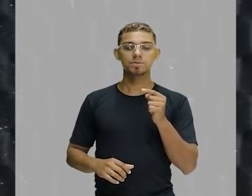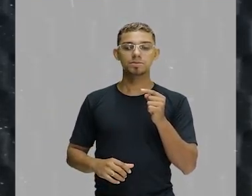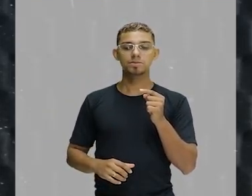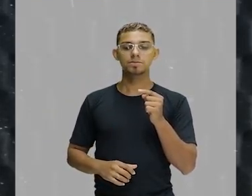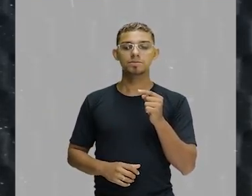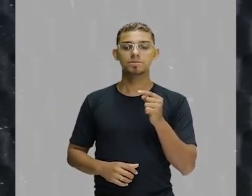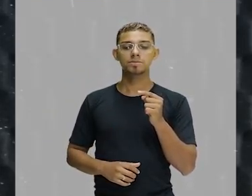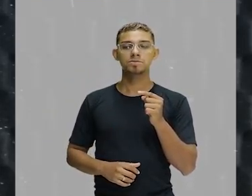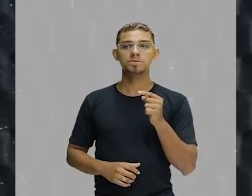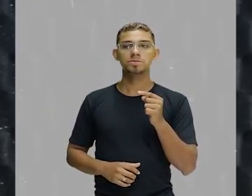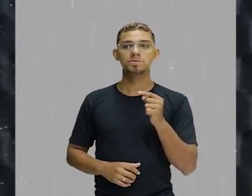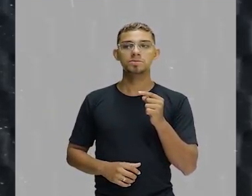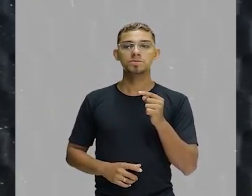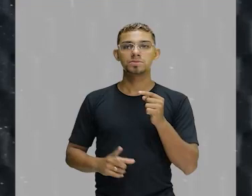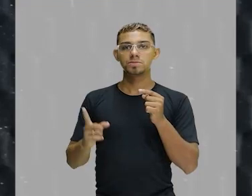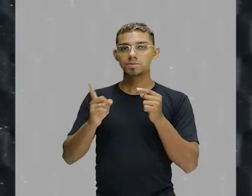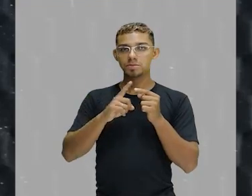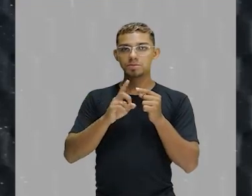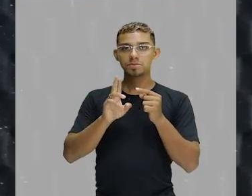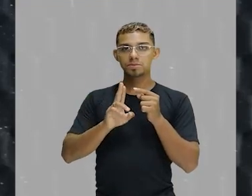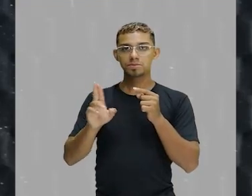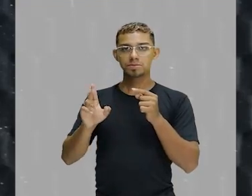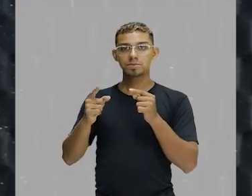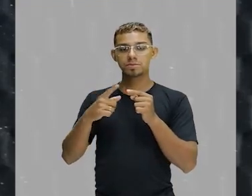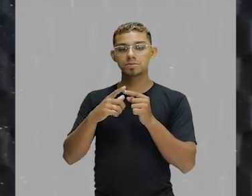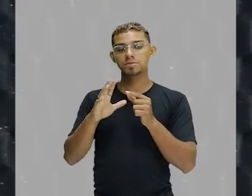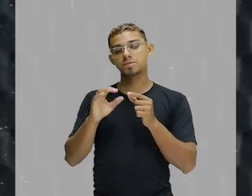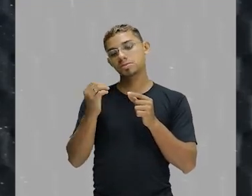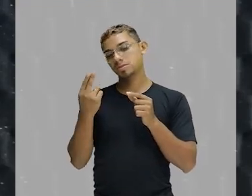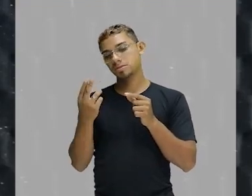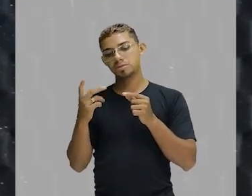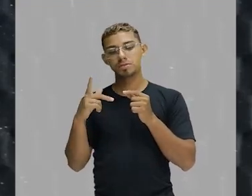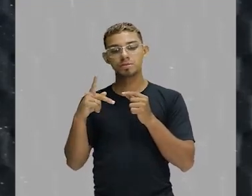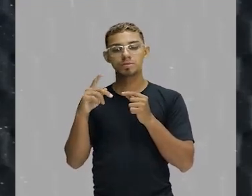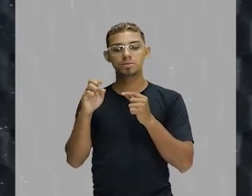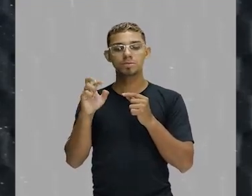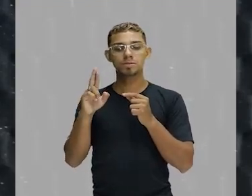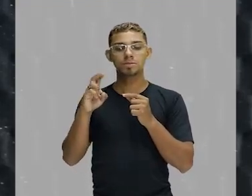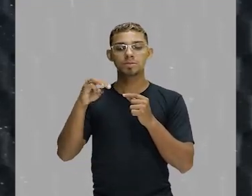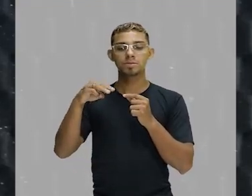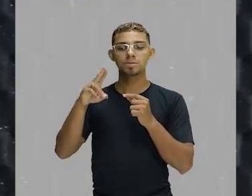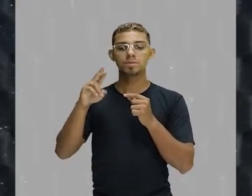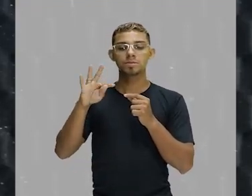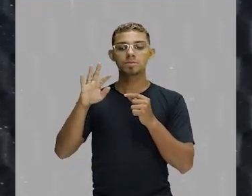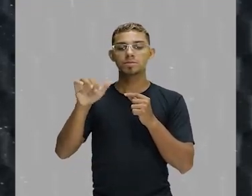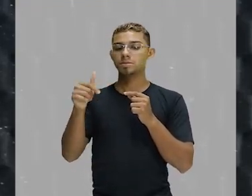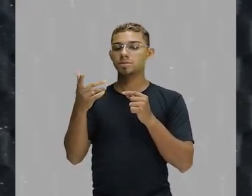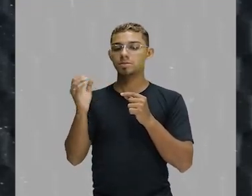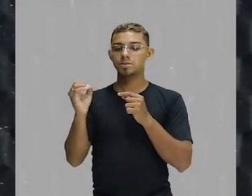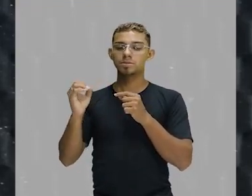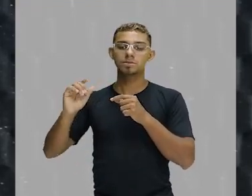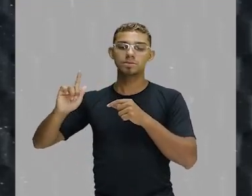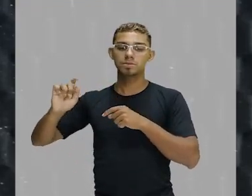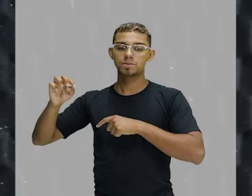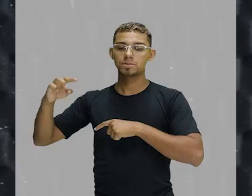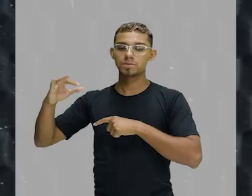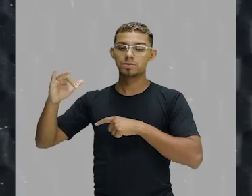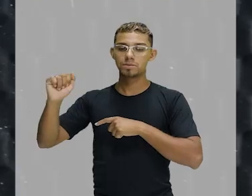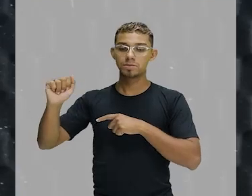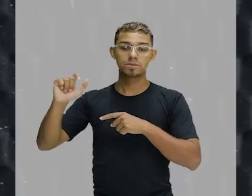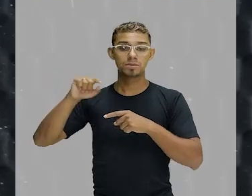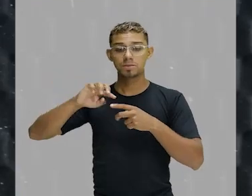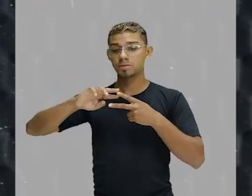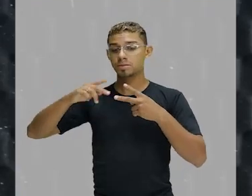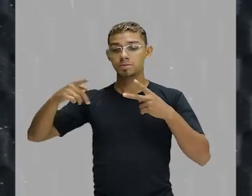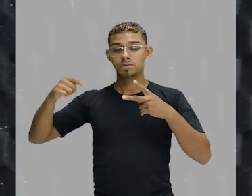inglês crossing over, ou permutação gênica, certo? Permutação gênica, que é a troca